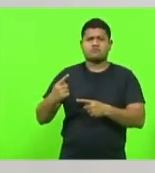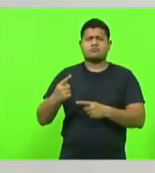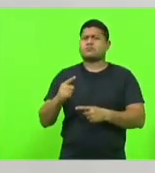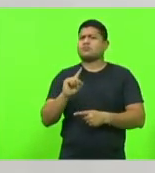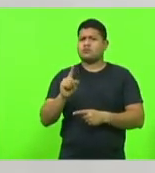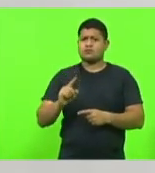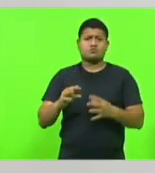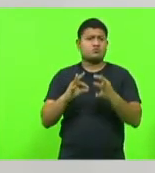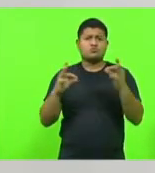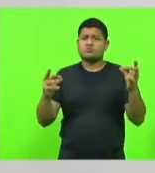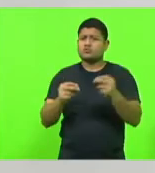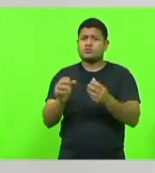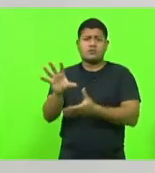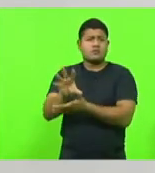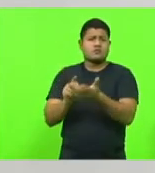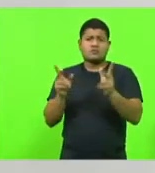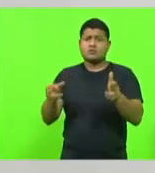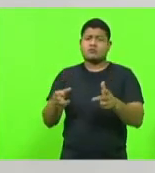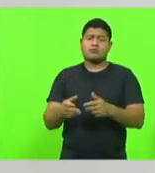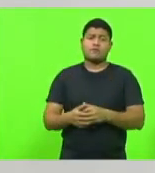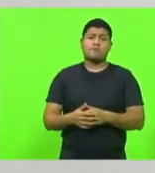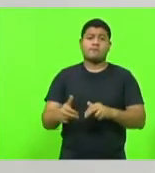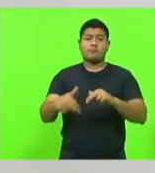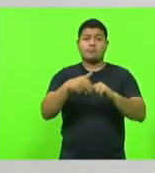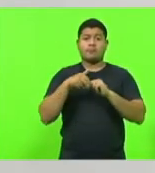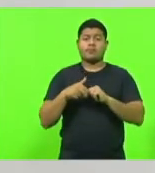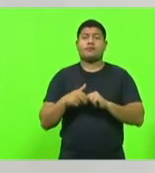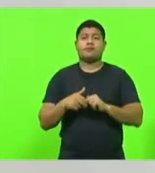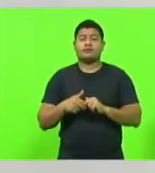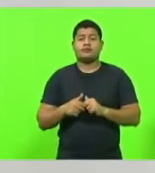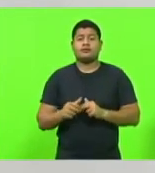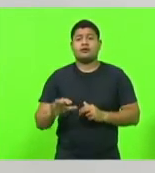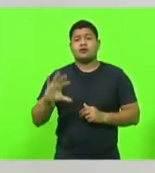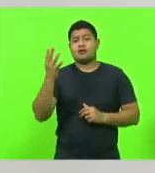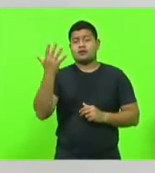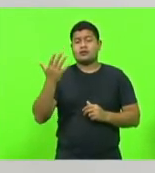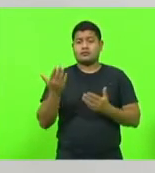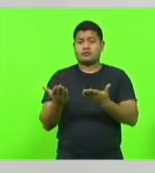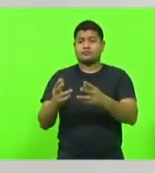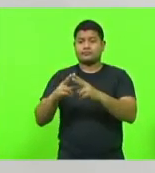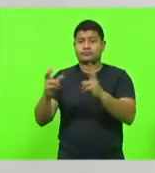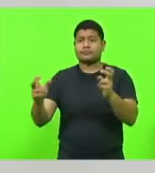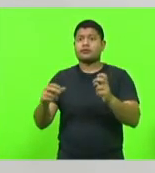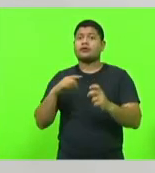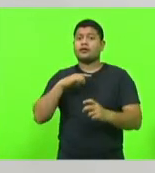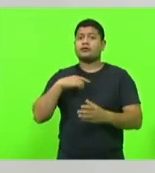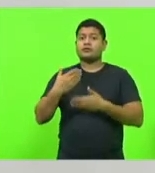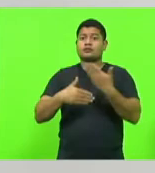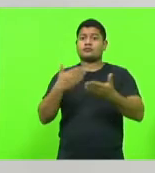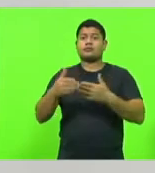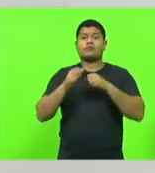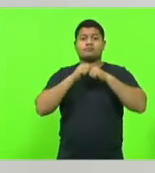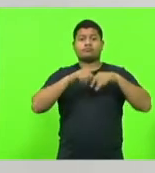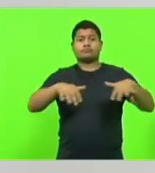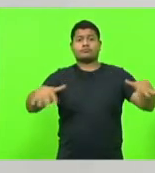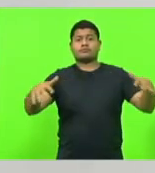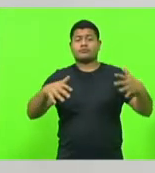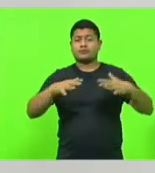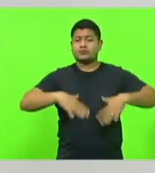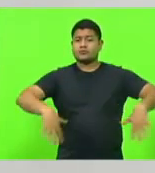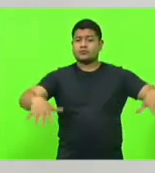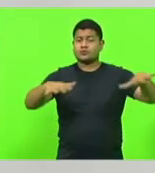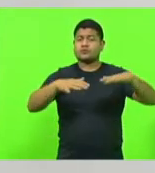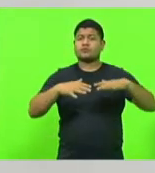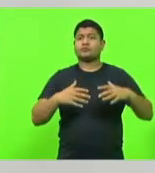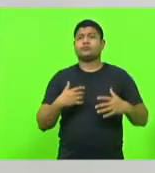fazer. Por isso, o que vai acontecer em Florianópolis vai ter repercussão nas cidades do entorno. Então, nós não